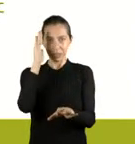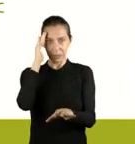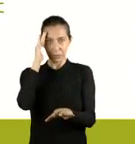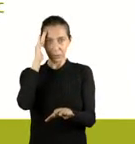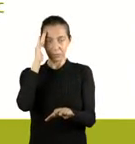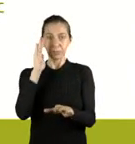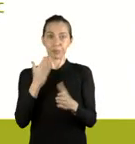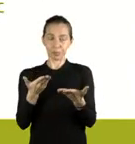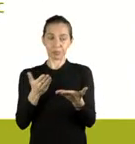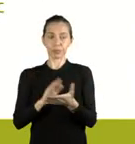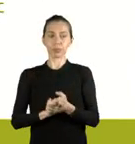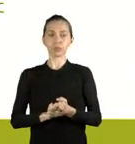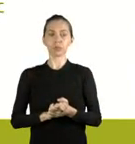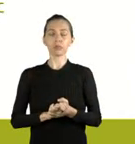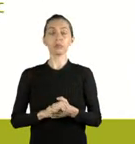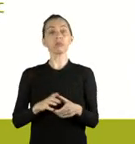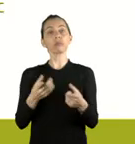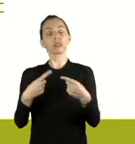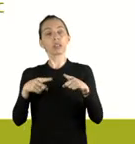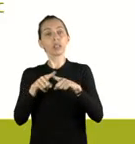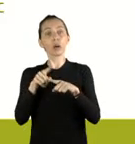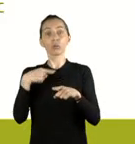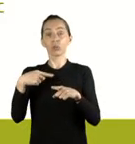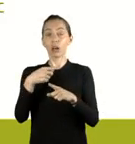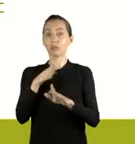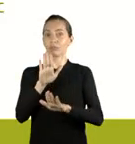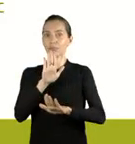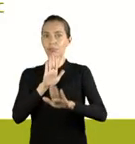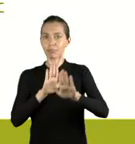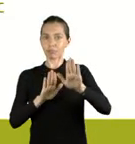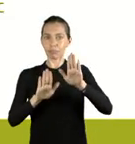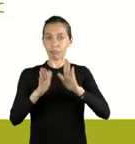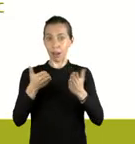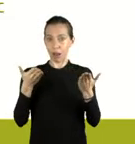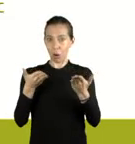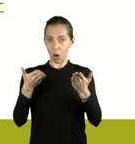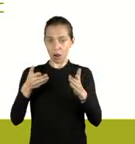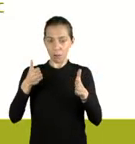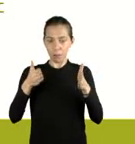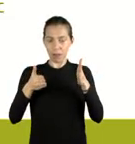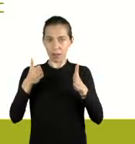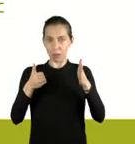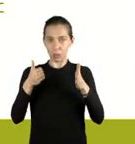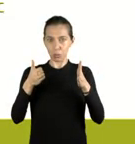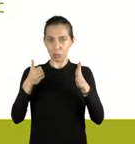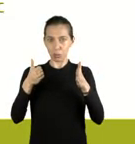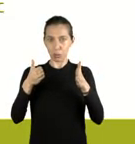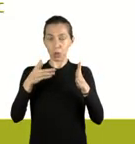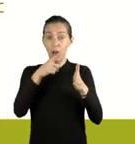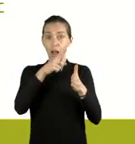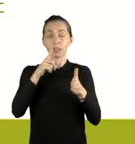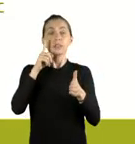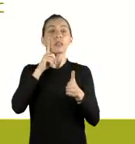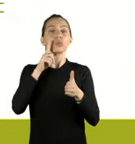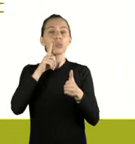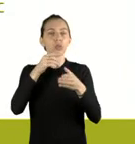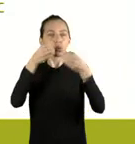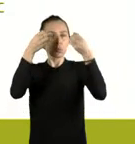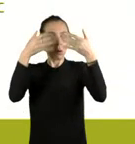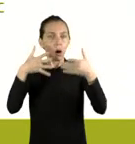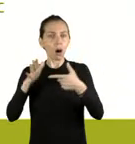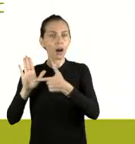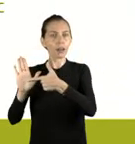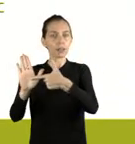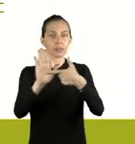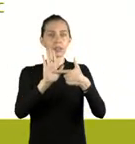Né? Então, é muito cauteloso, né, perante a visão dos Estados Unidos. Né? E